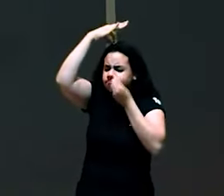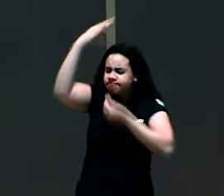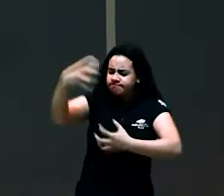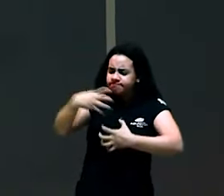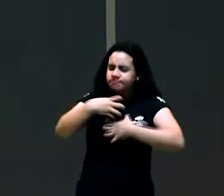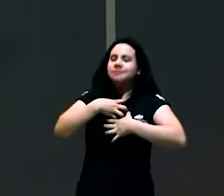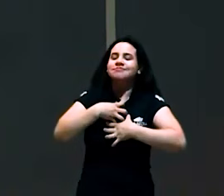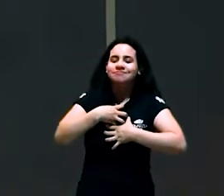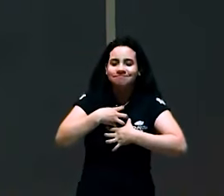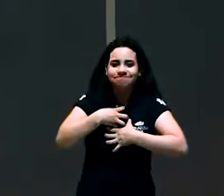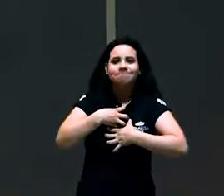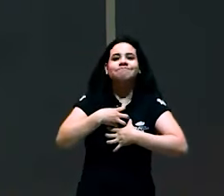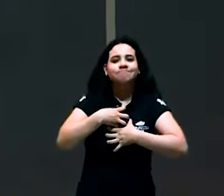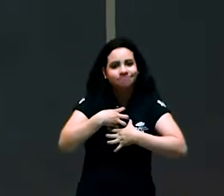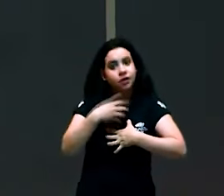Senhor.